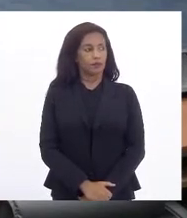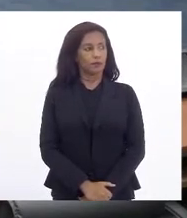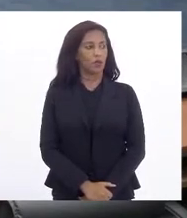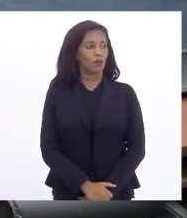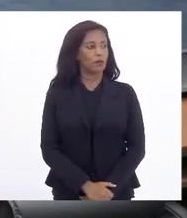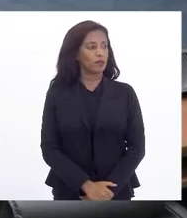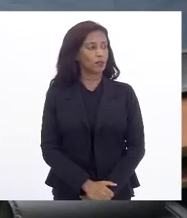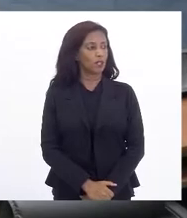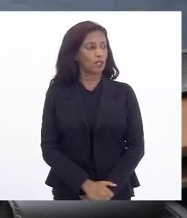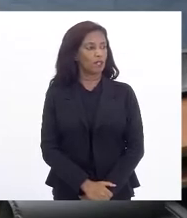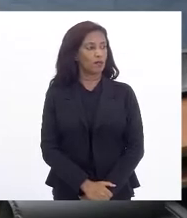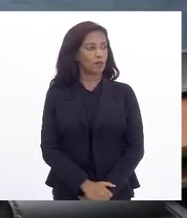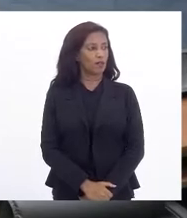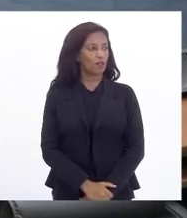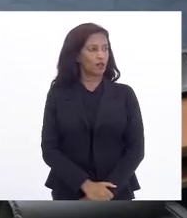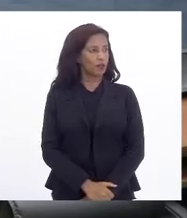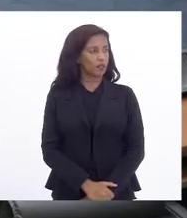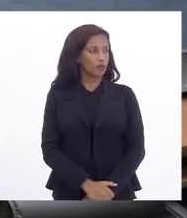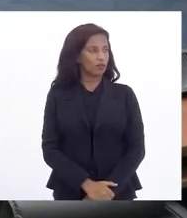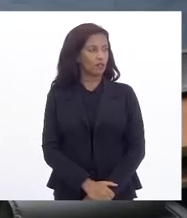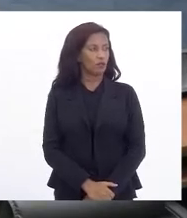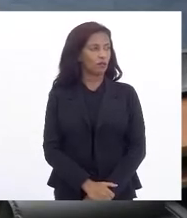E aí